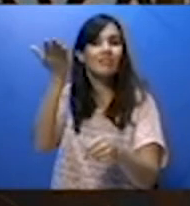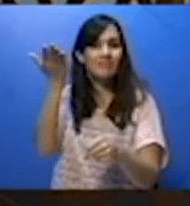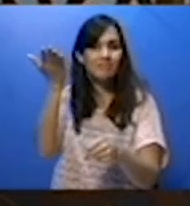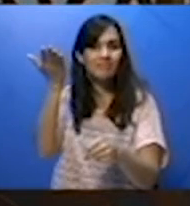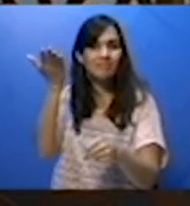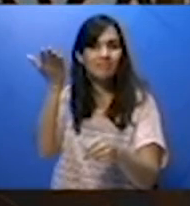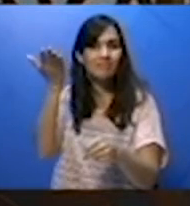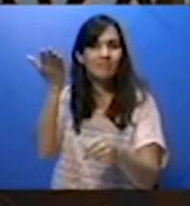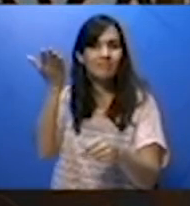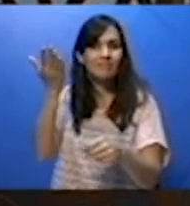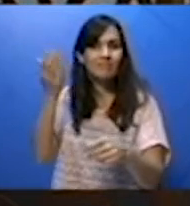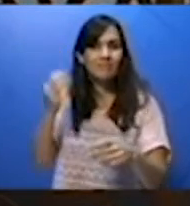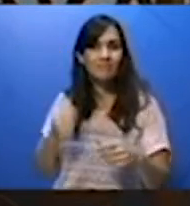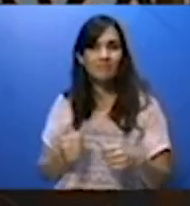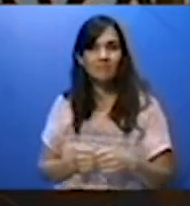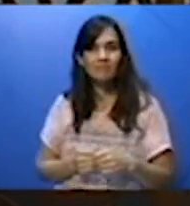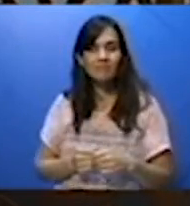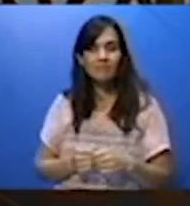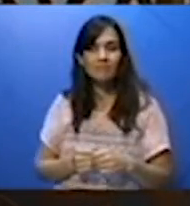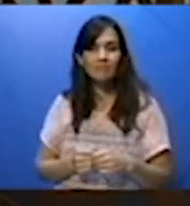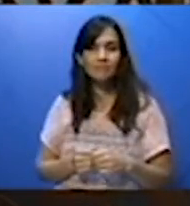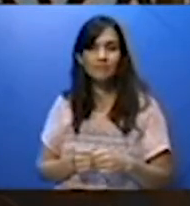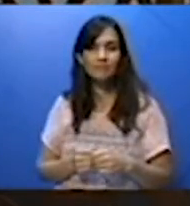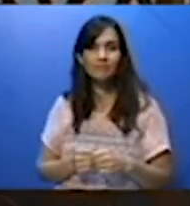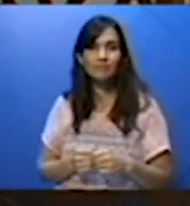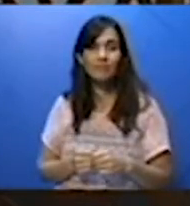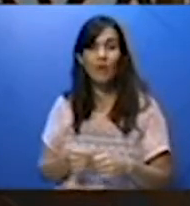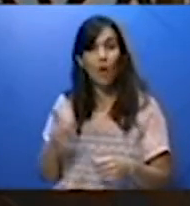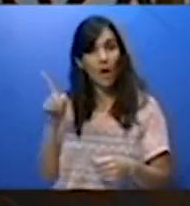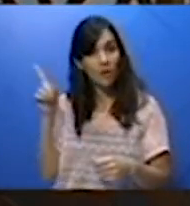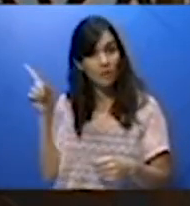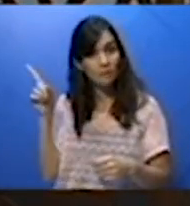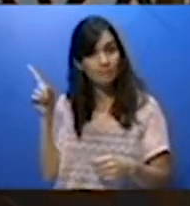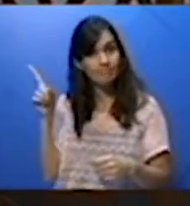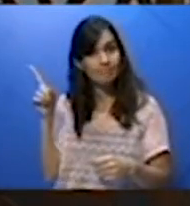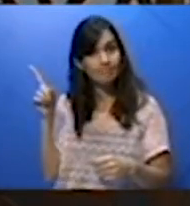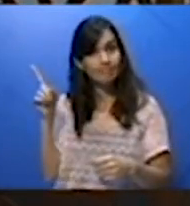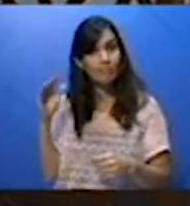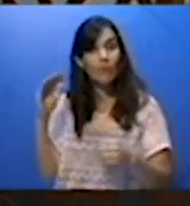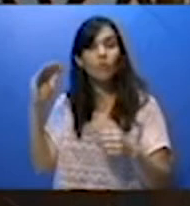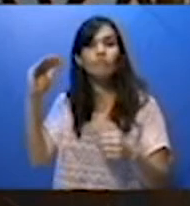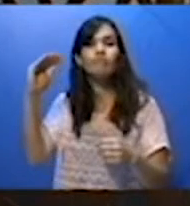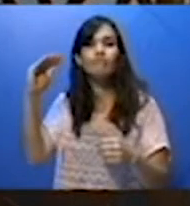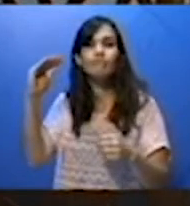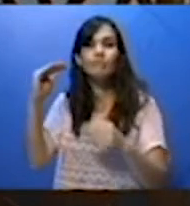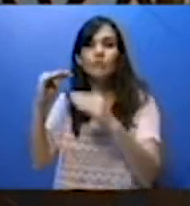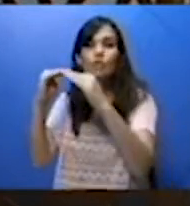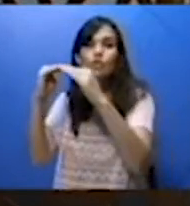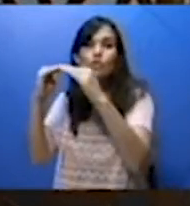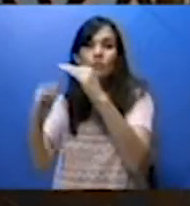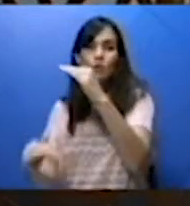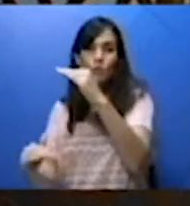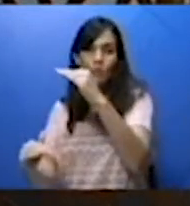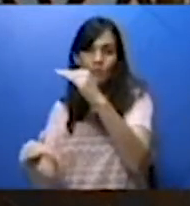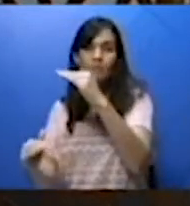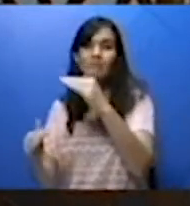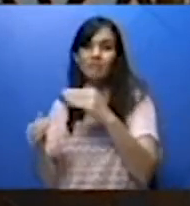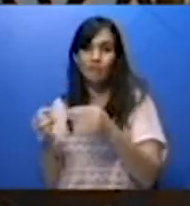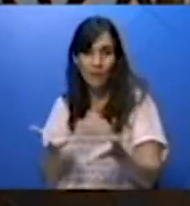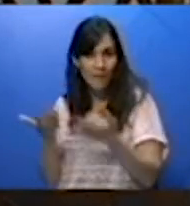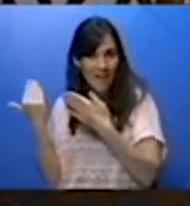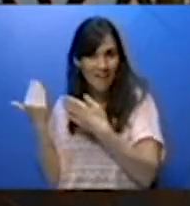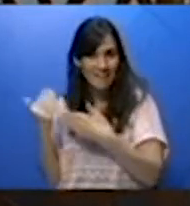subir vai aumentar aqui é subtração vai diminuir